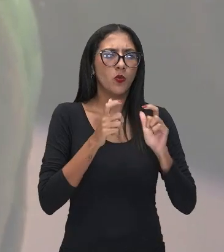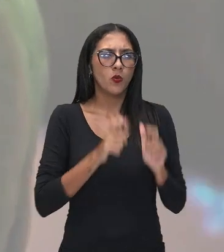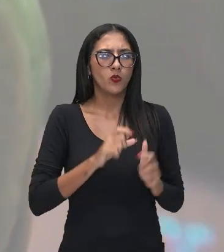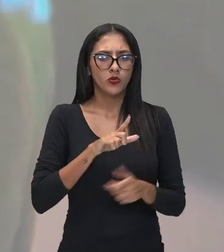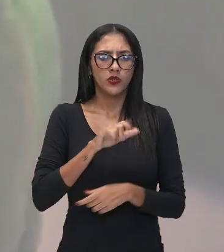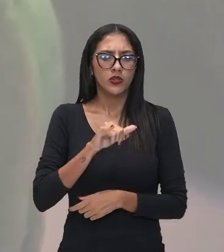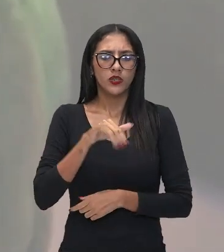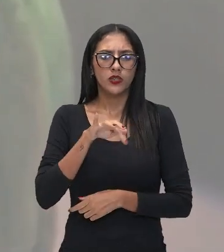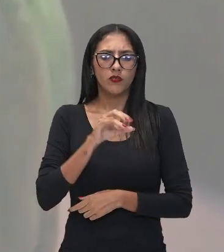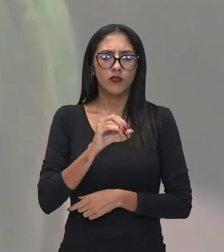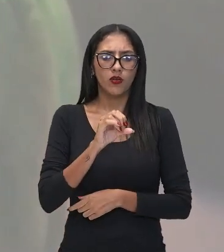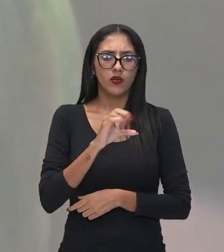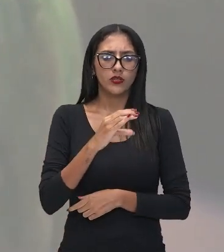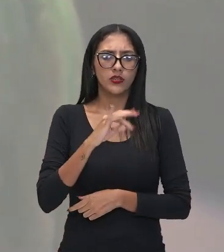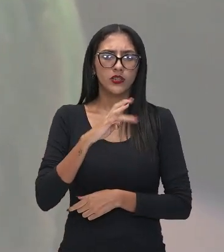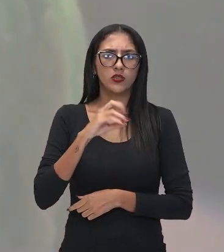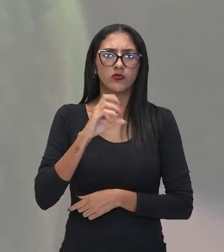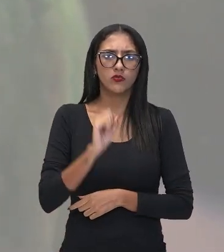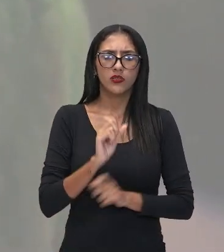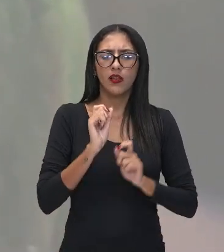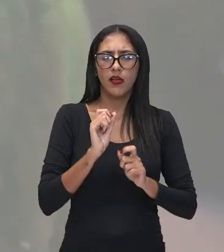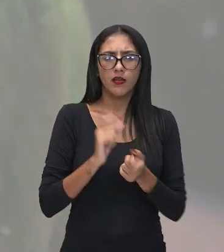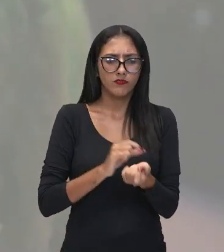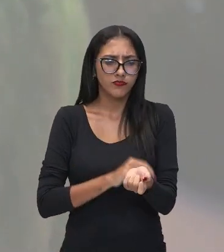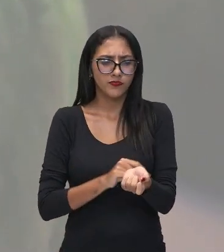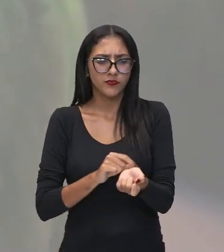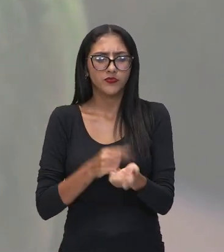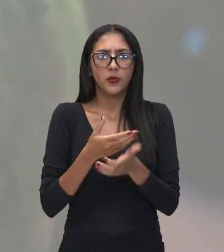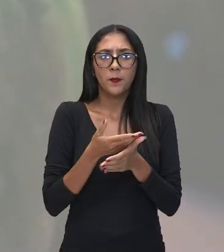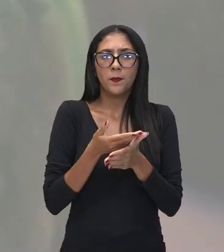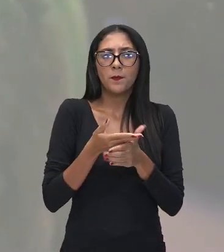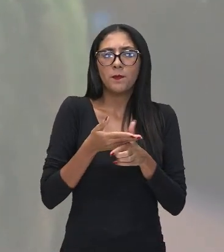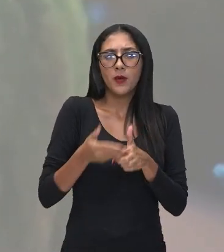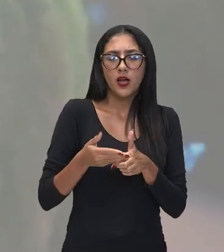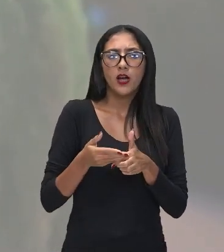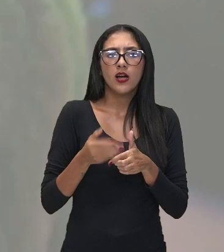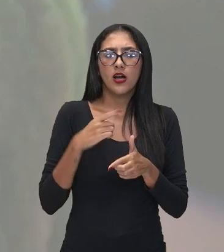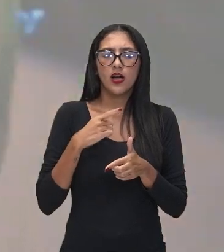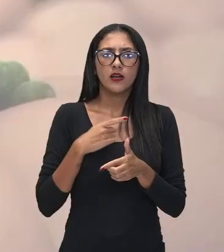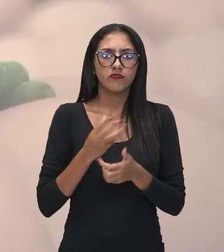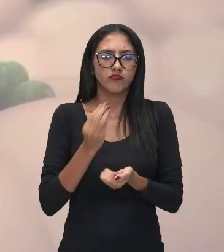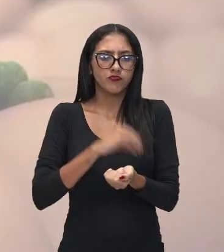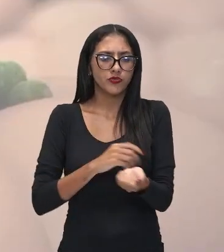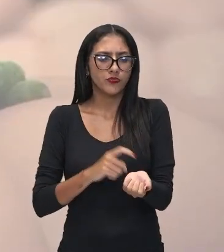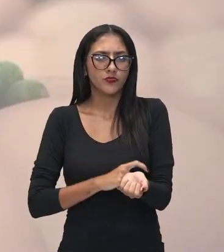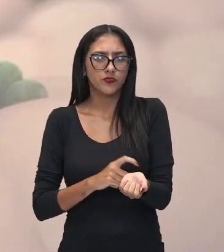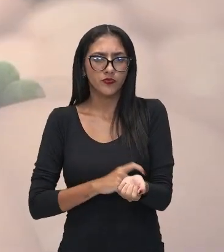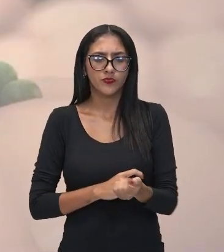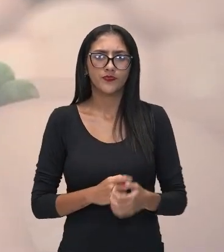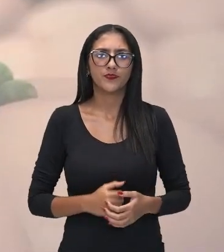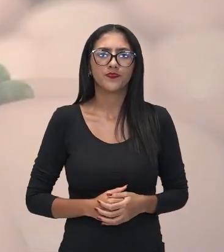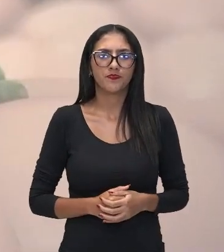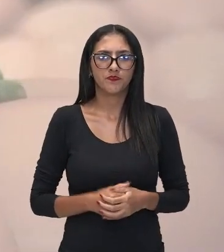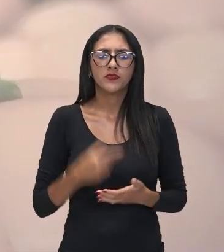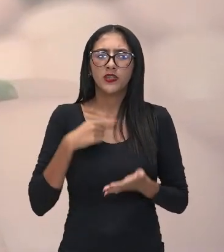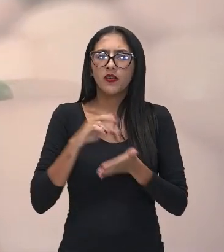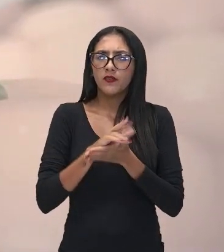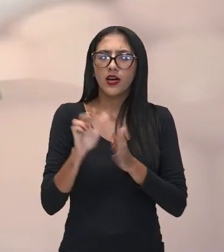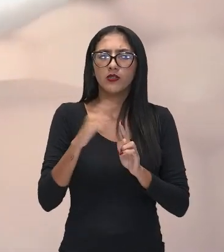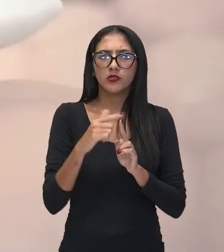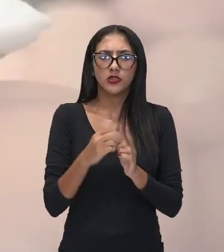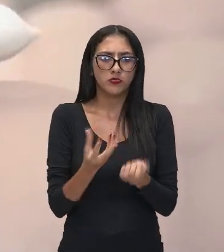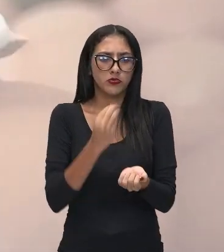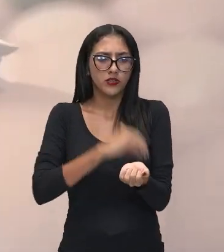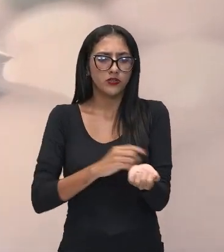B, que é um tipo de glóbulo branco. E são encontrados em diferentes formas no sangue e